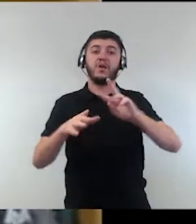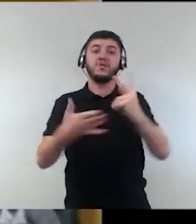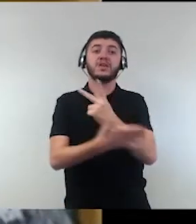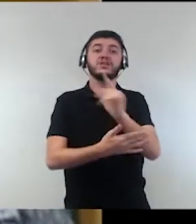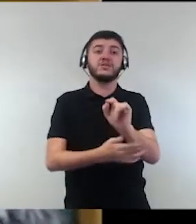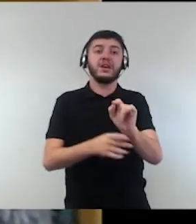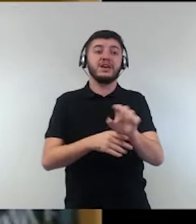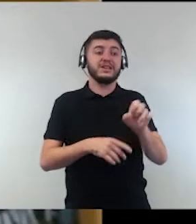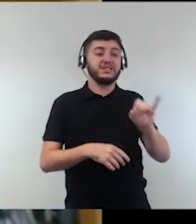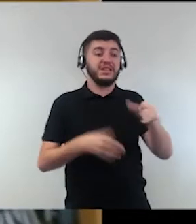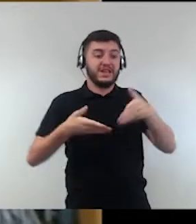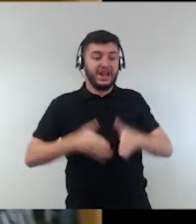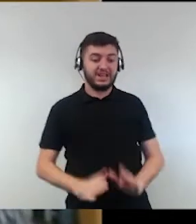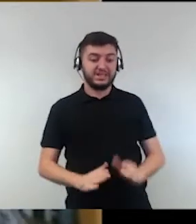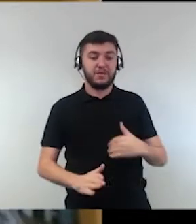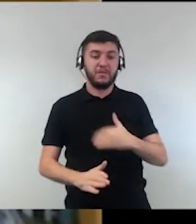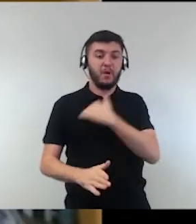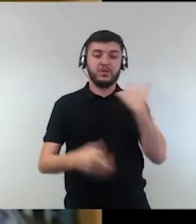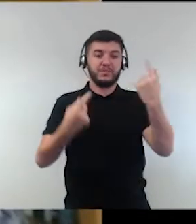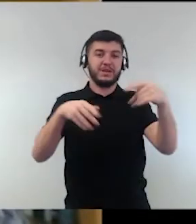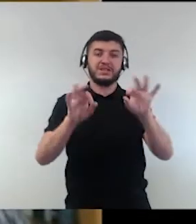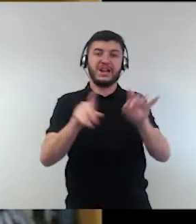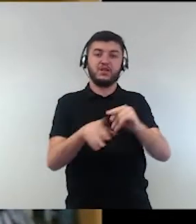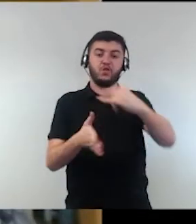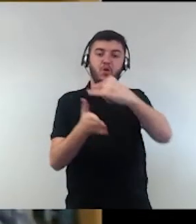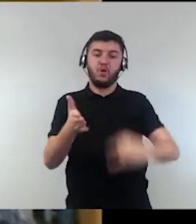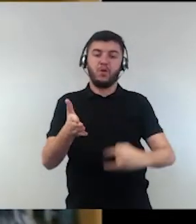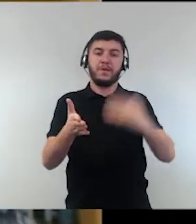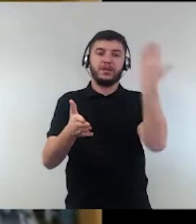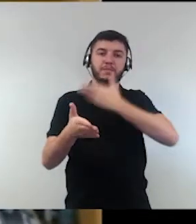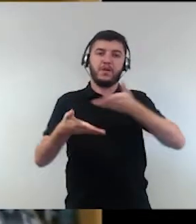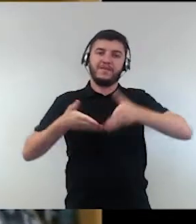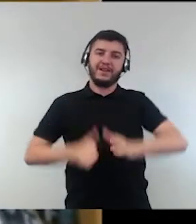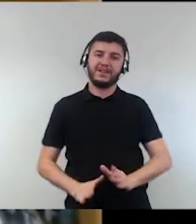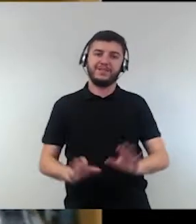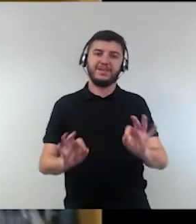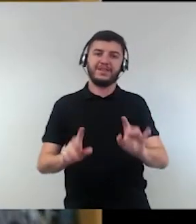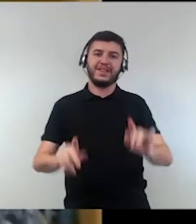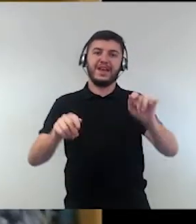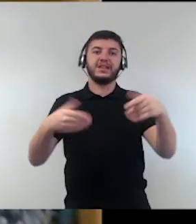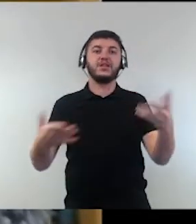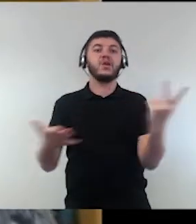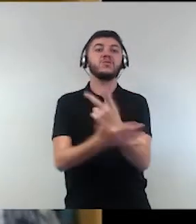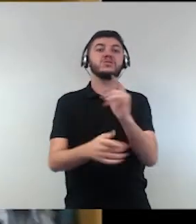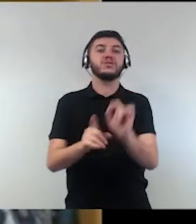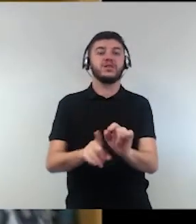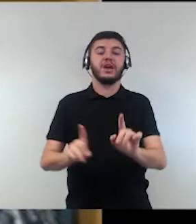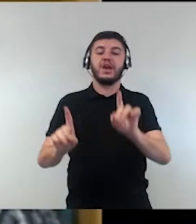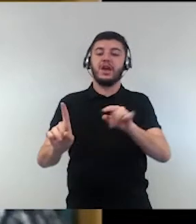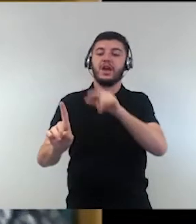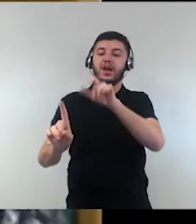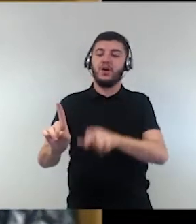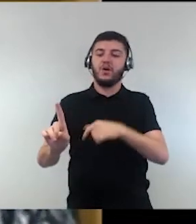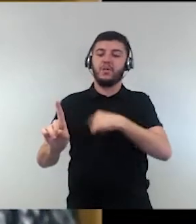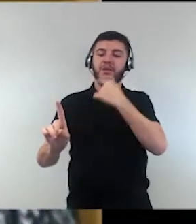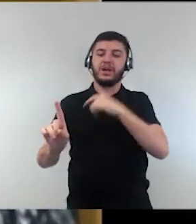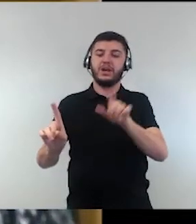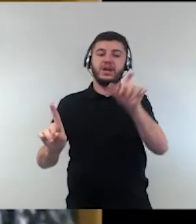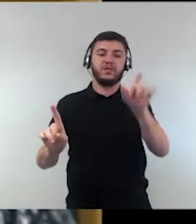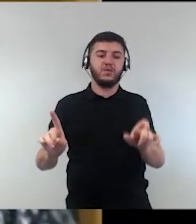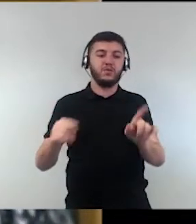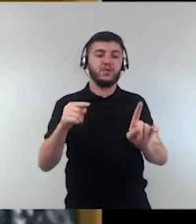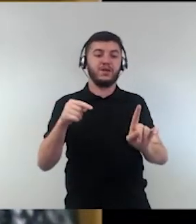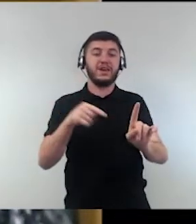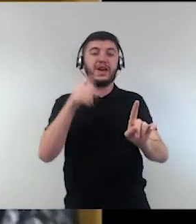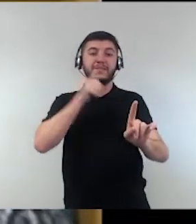de nascimento para fazer o sepultamento. E aí o casal começa a brigar, porque ela queria que o filho chamasse